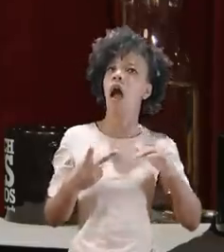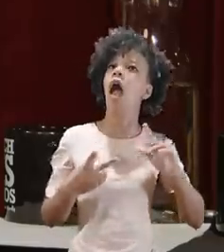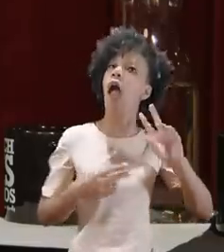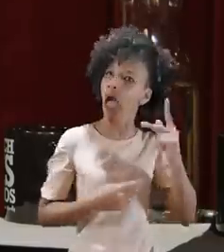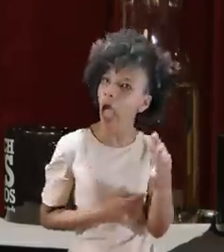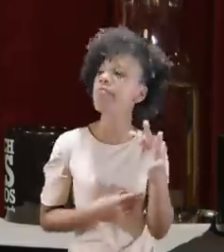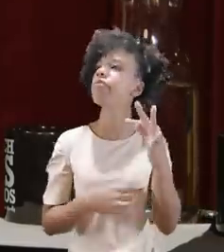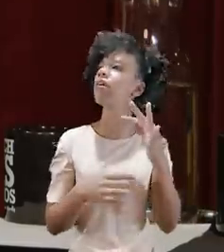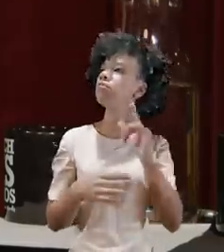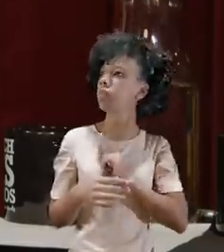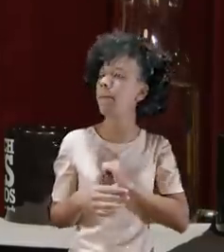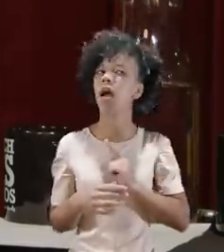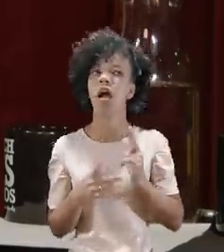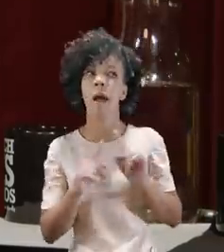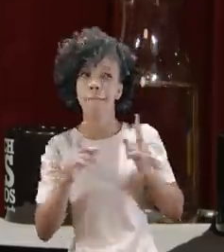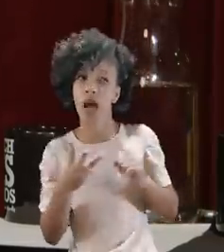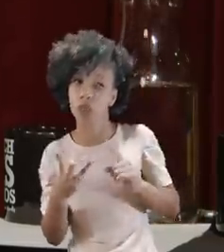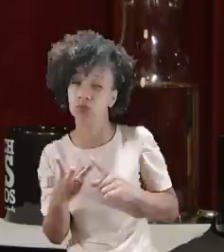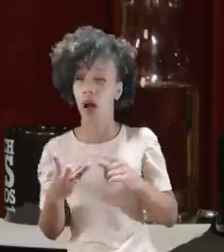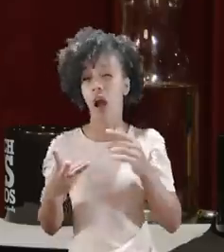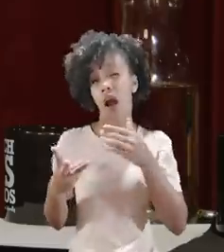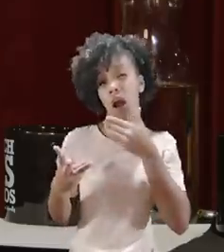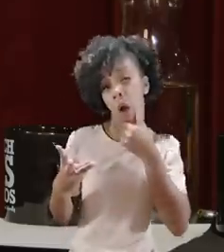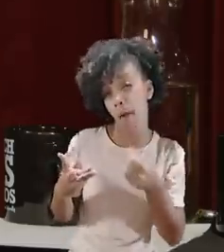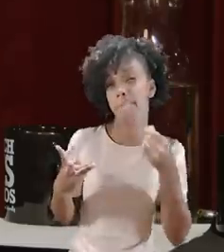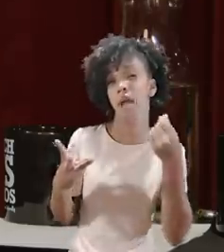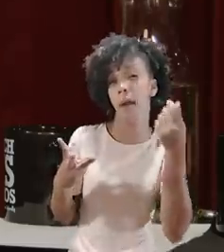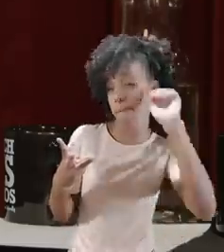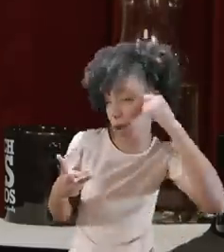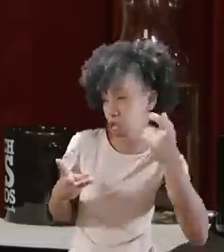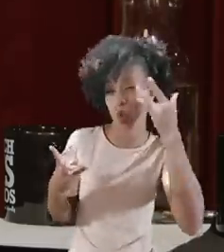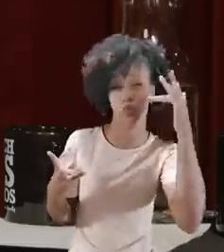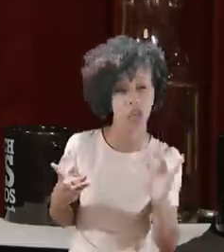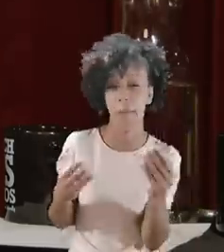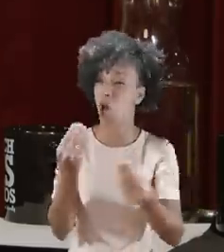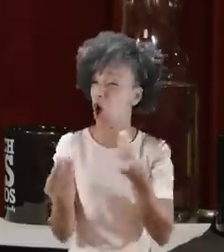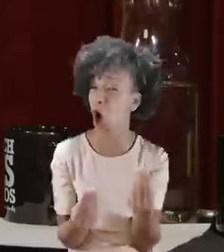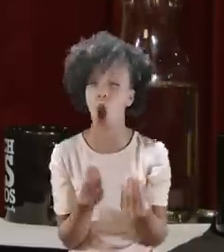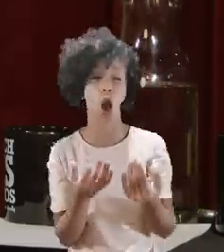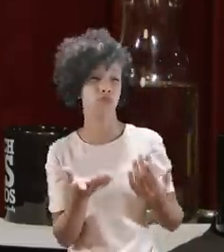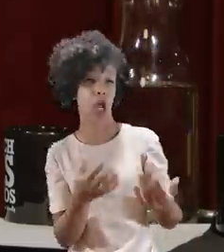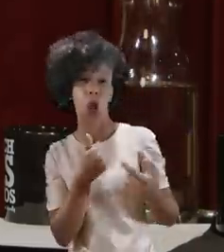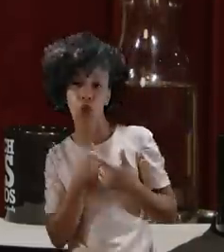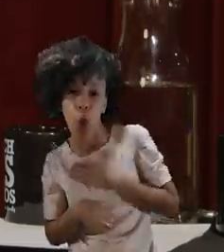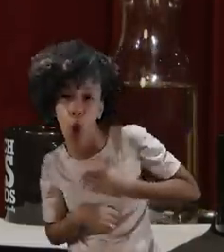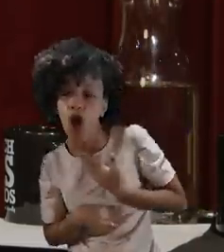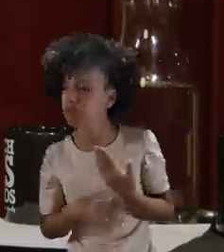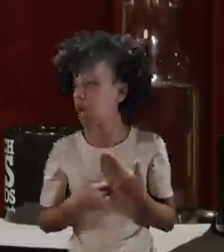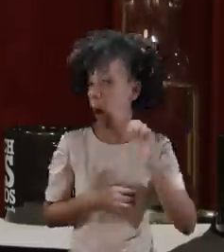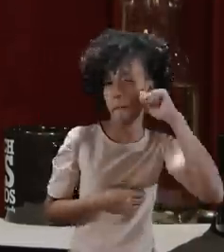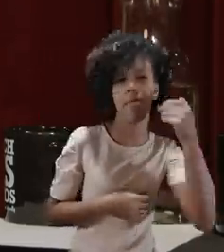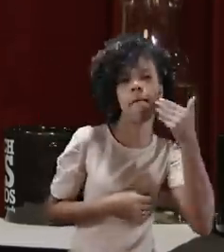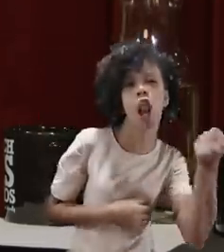melhora o cabelo do homem é Tudo branco o cabelo do preto e já não é para você porque mano você não sabe o que que o cara curte como é um preto